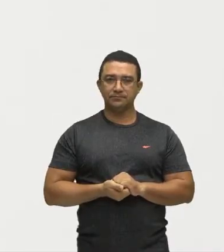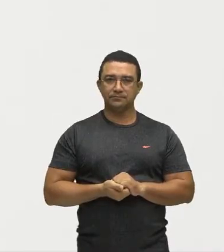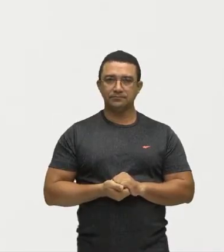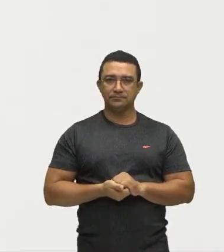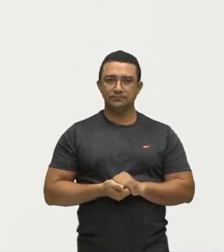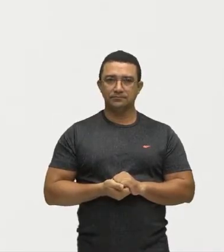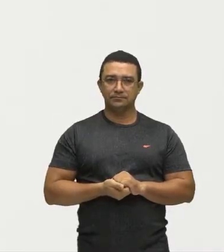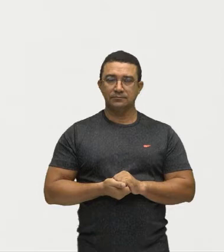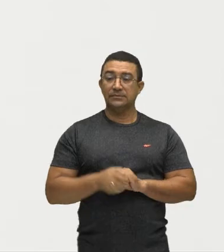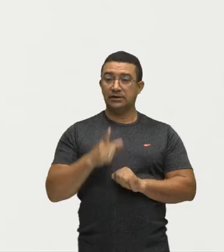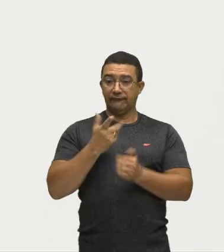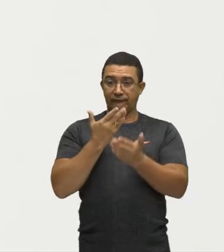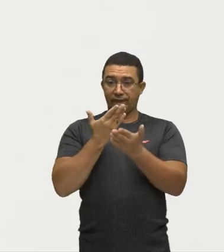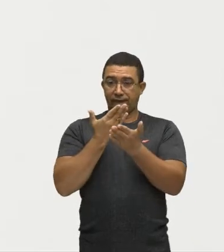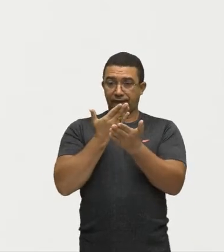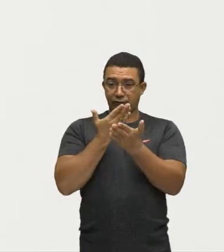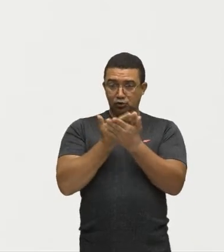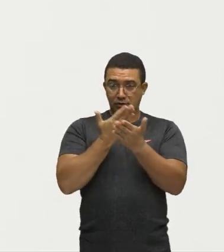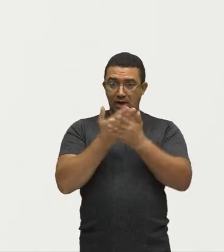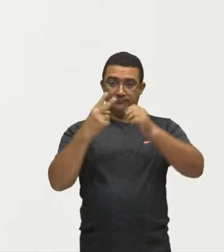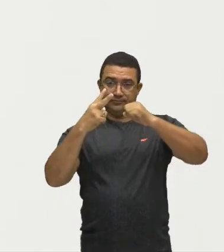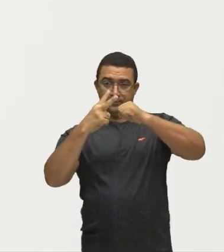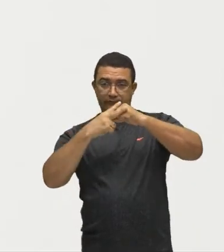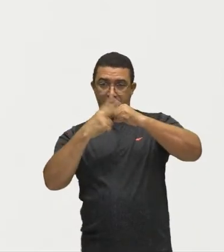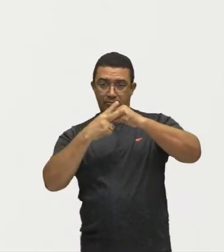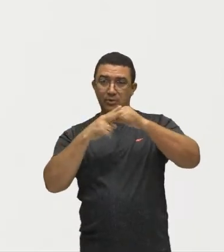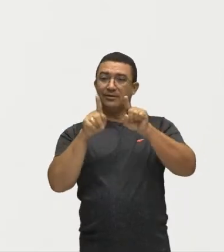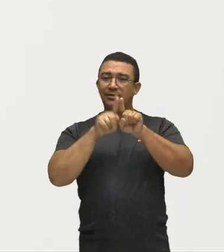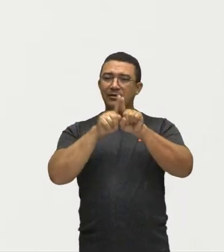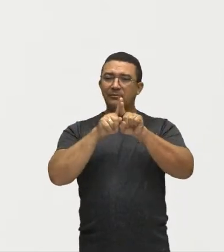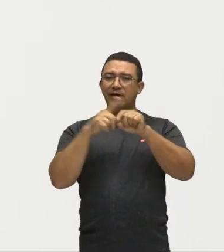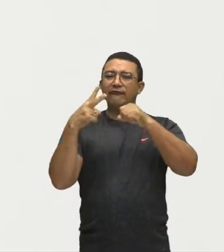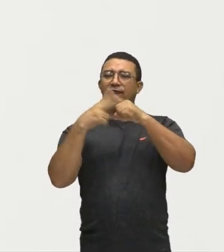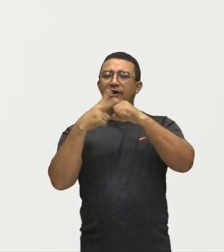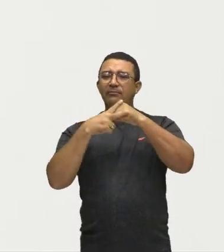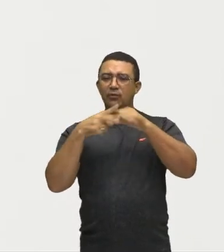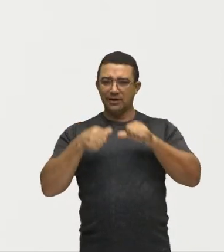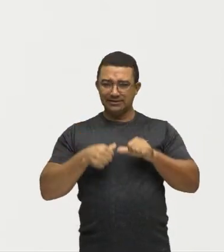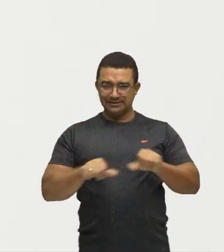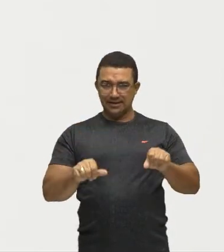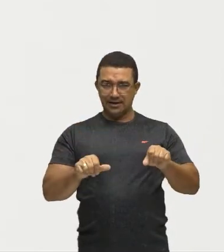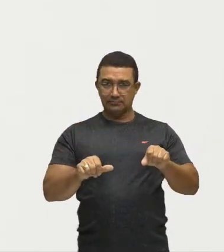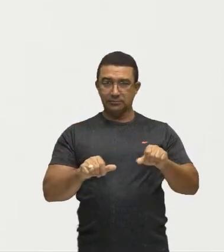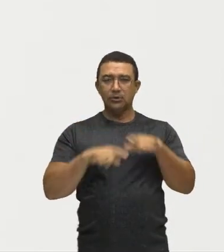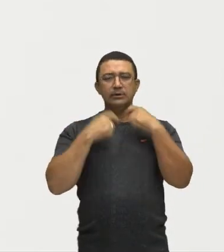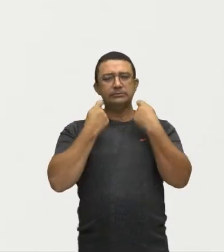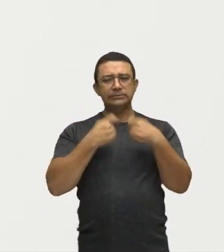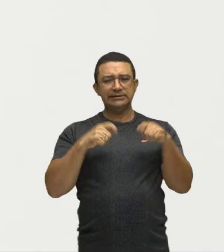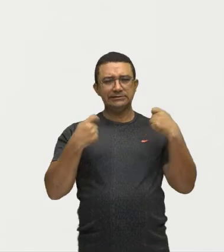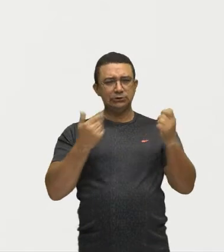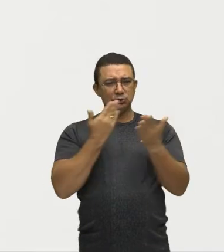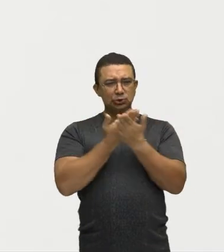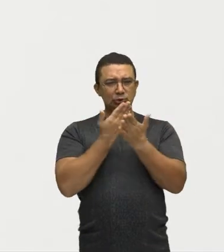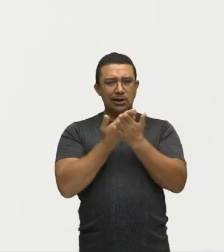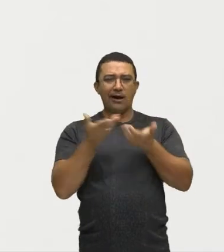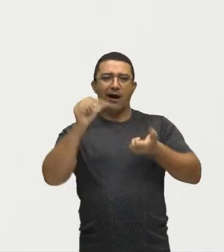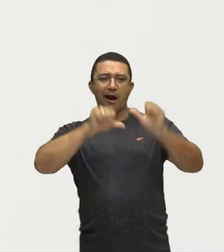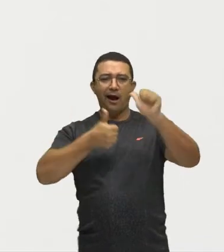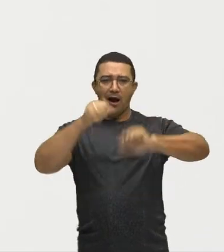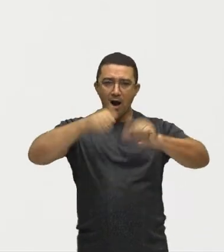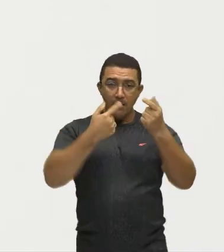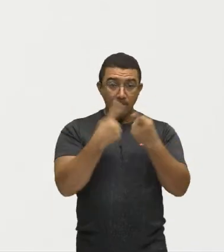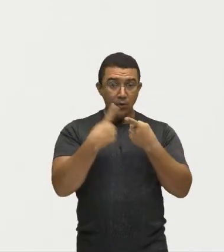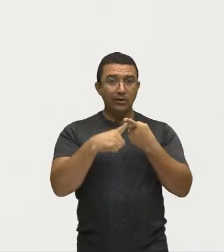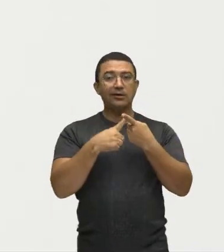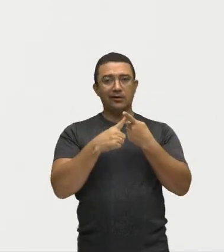olha, o verbo estudar e o verbo estarei nessa frase. Preciso estudar para as avaliações, pois logo